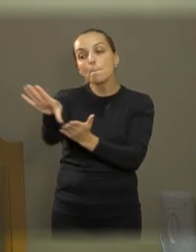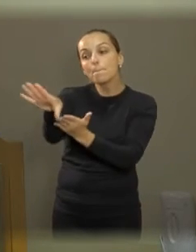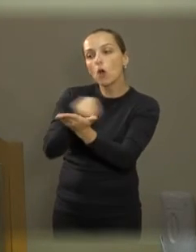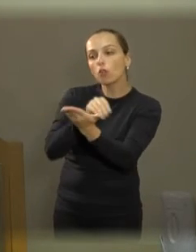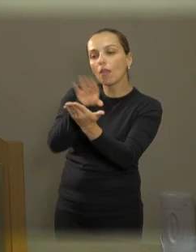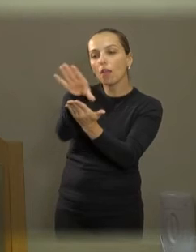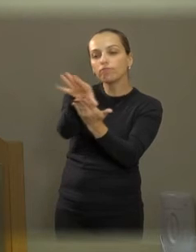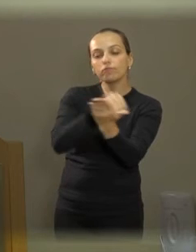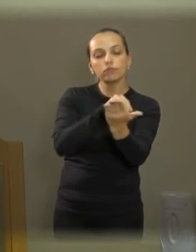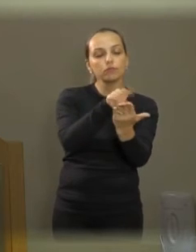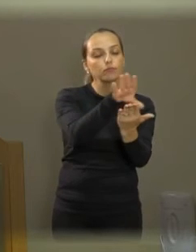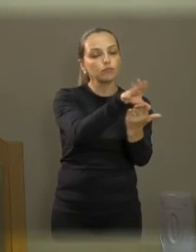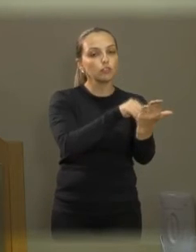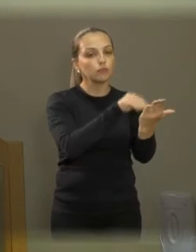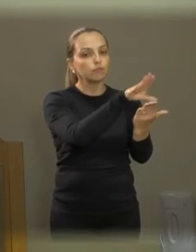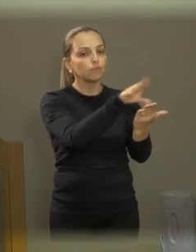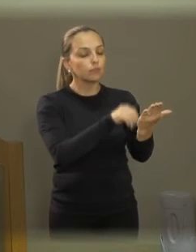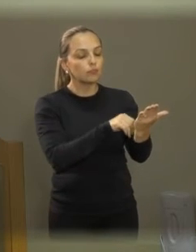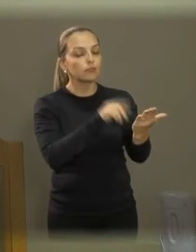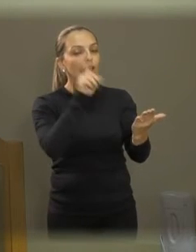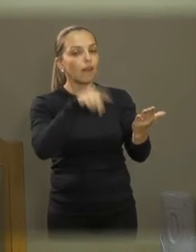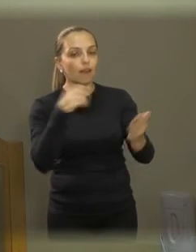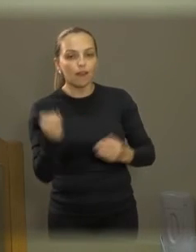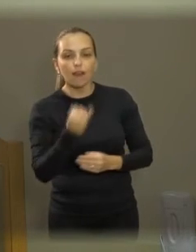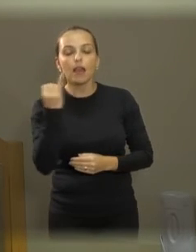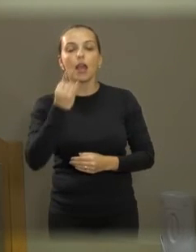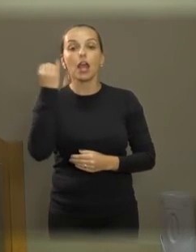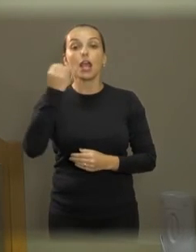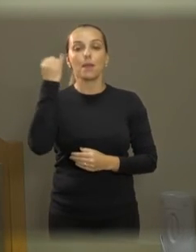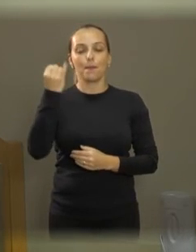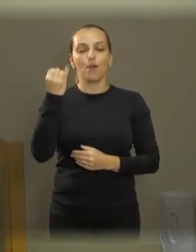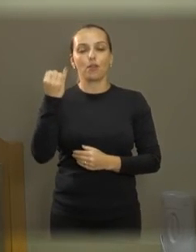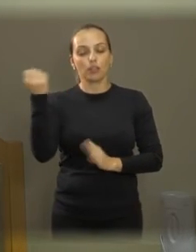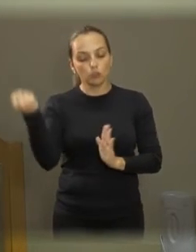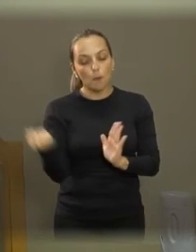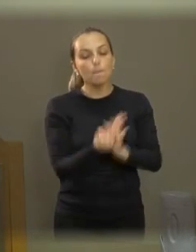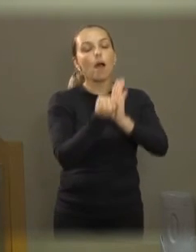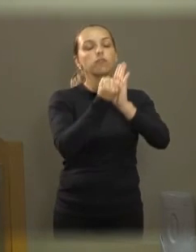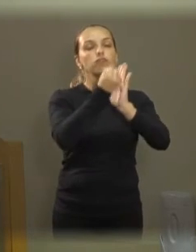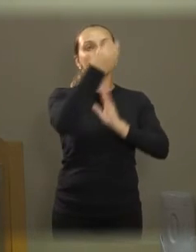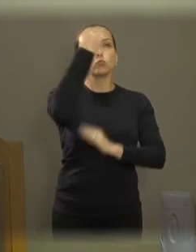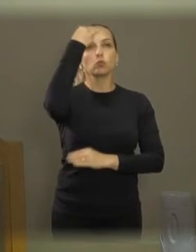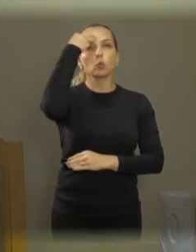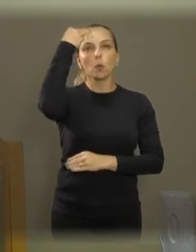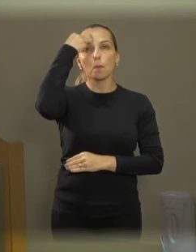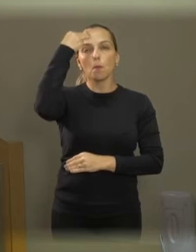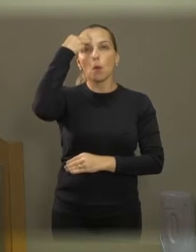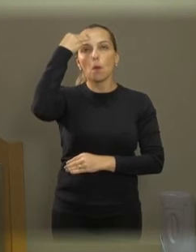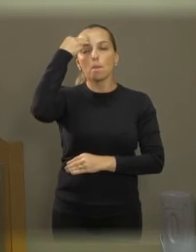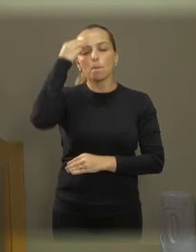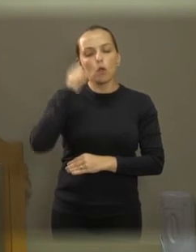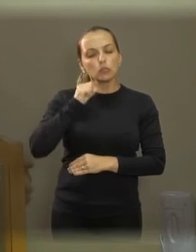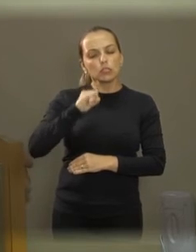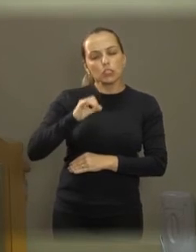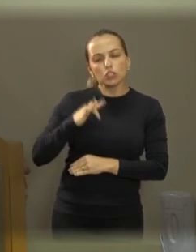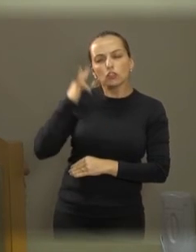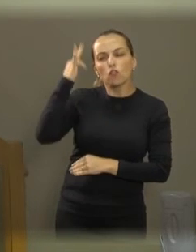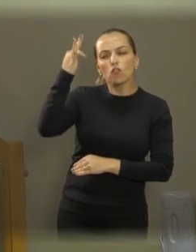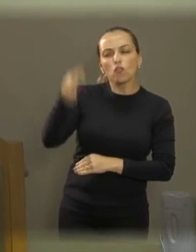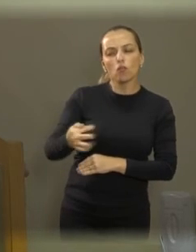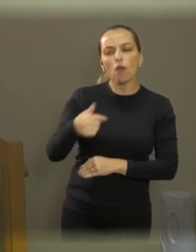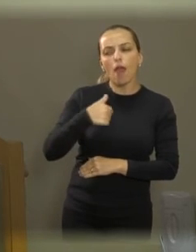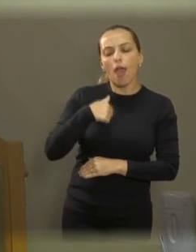E isso é extremamente importante, isso ficou marcado. Se um dia eu for professor, eu quero ser como eles.